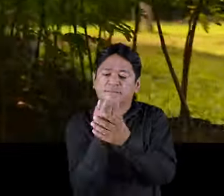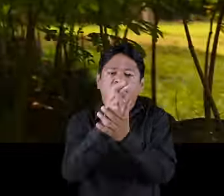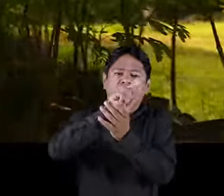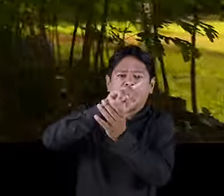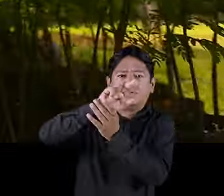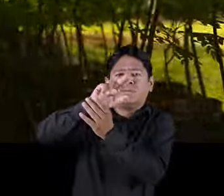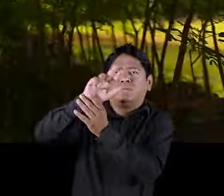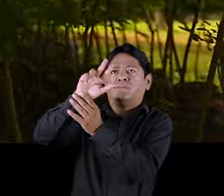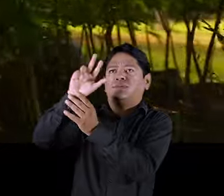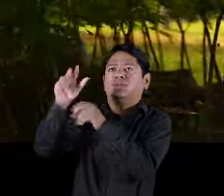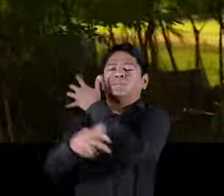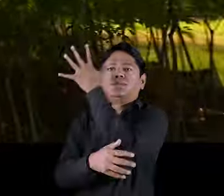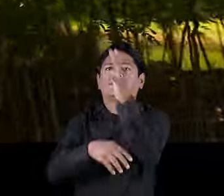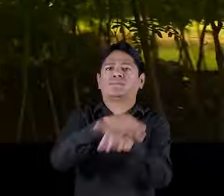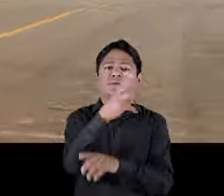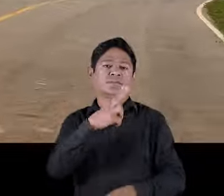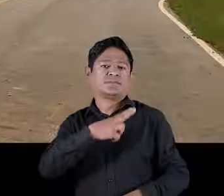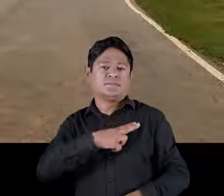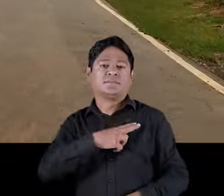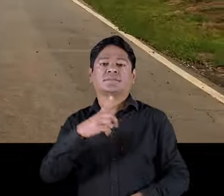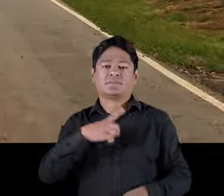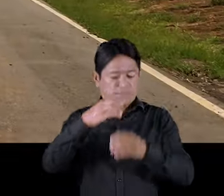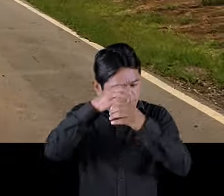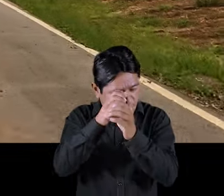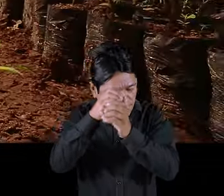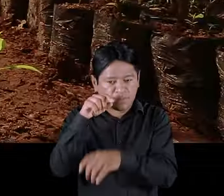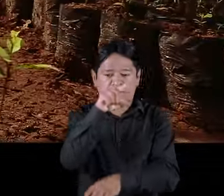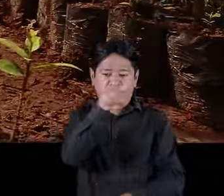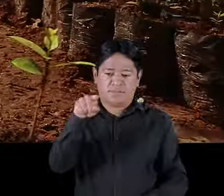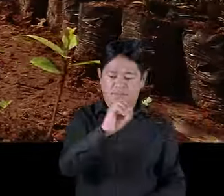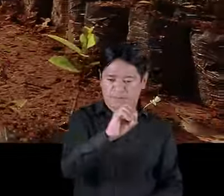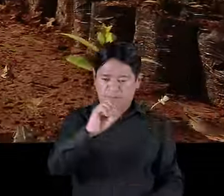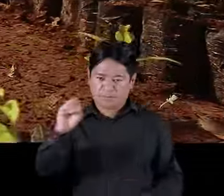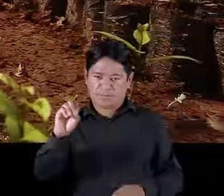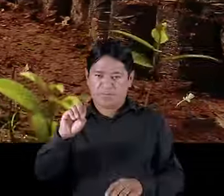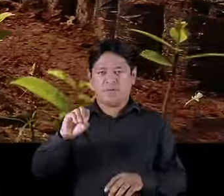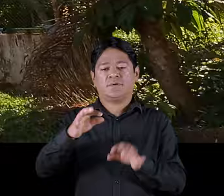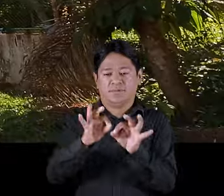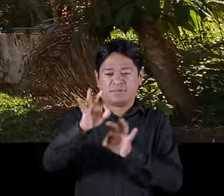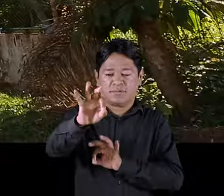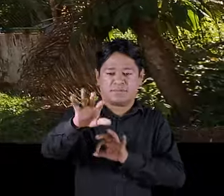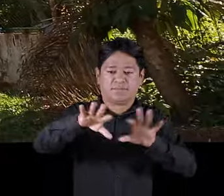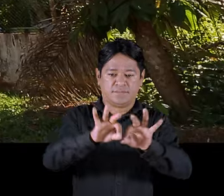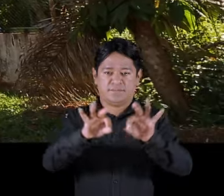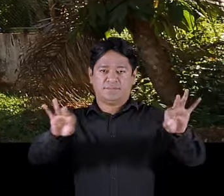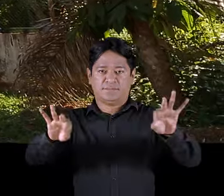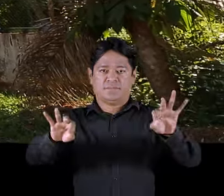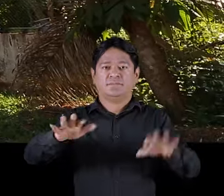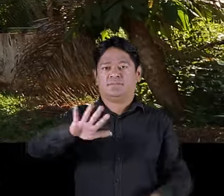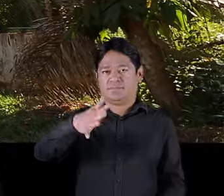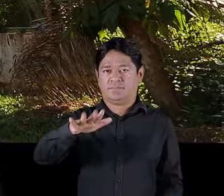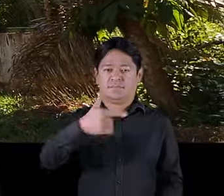uma biodiversidade fascinante, a UFAC conta com o maior laboratório natural do estado do Acre, o Parque